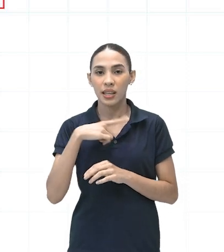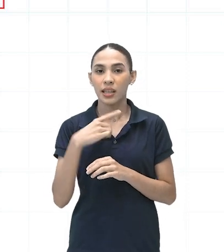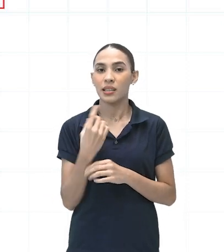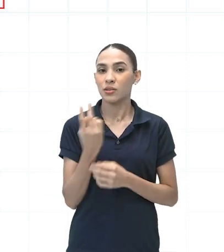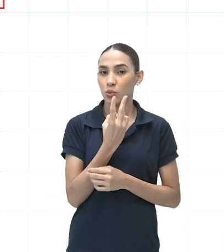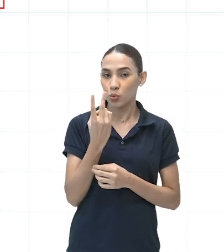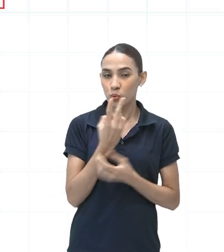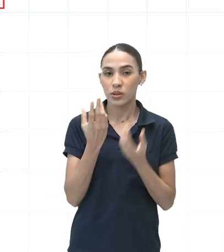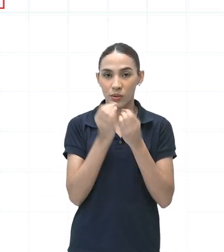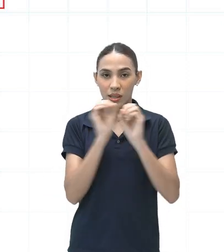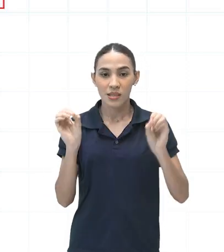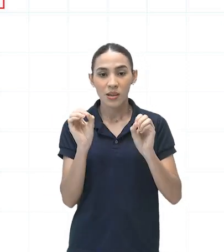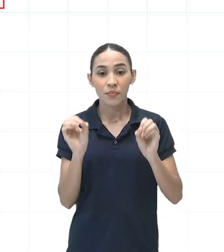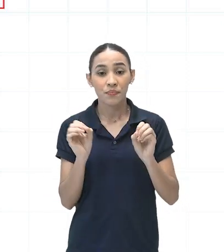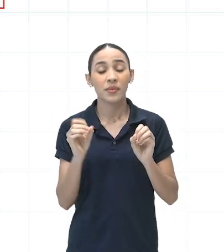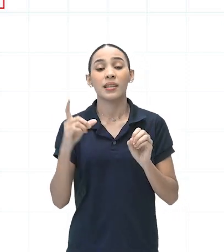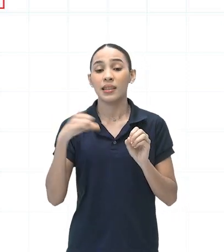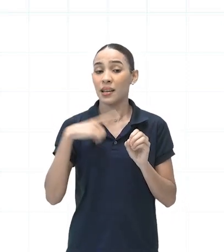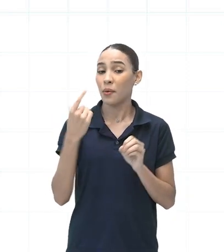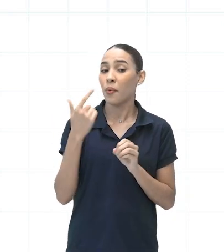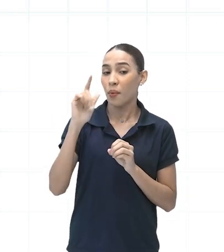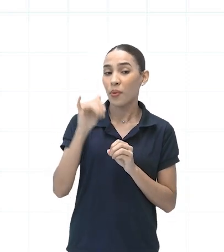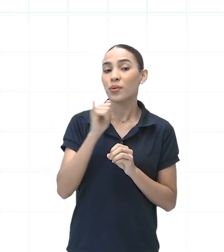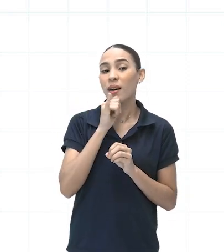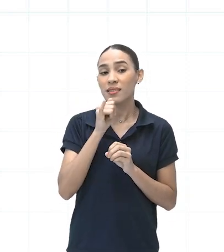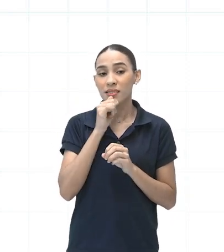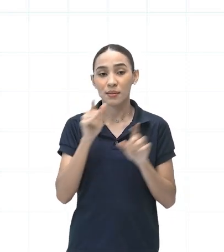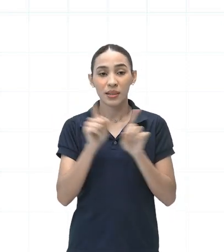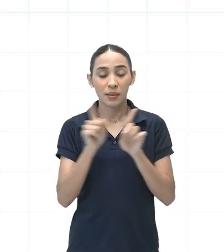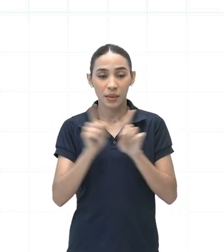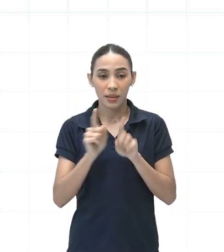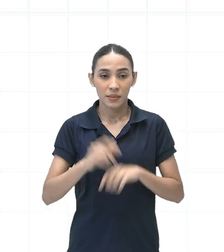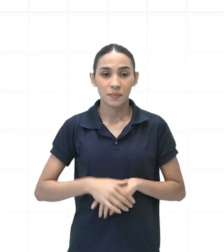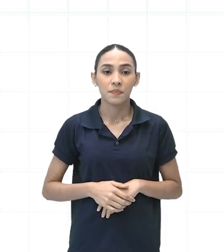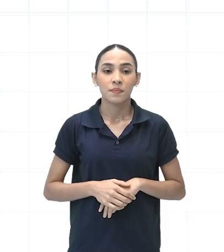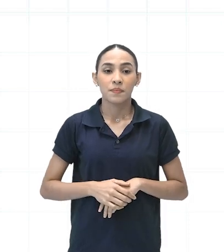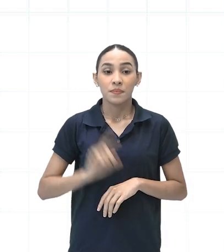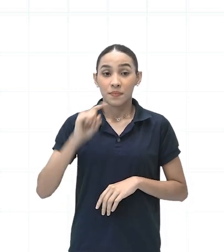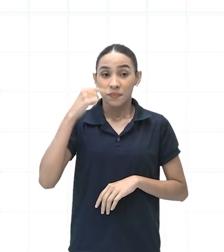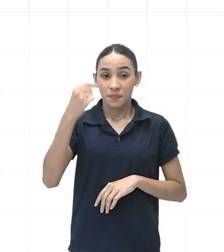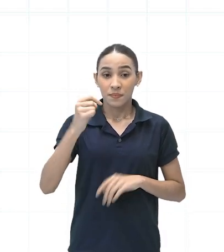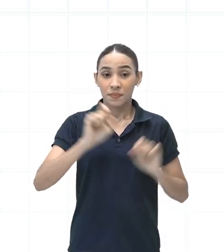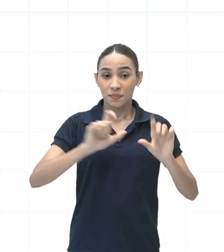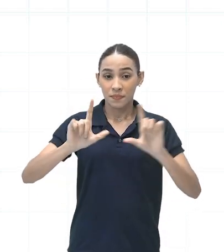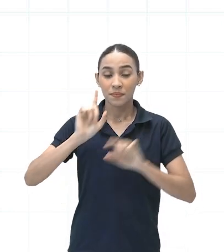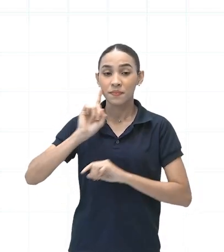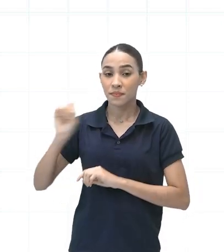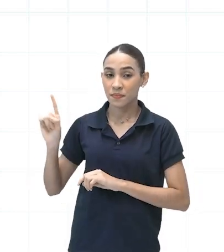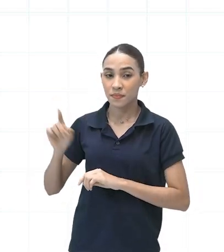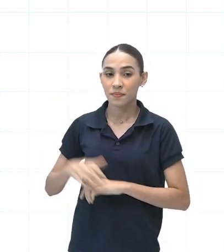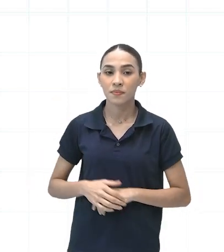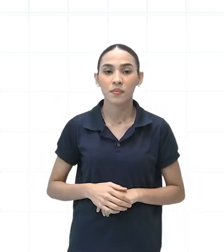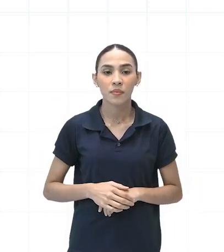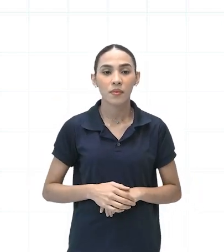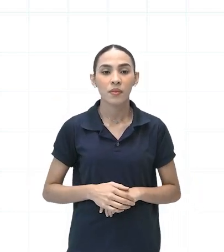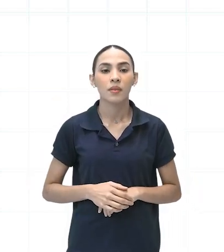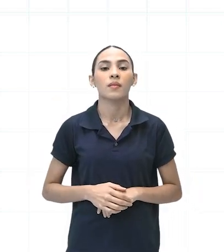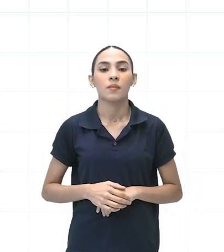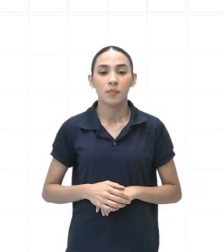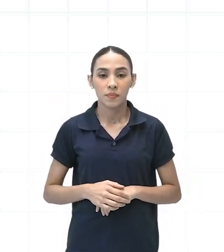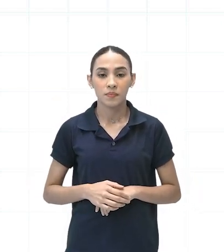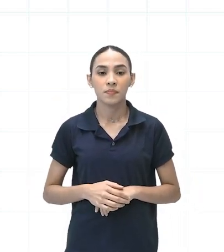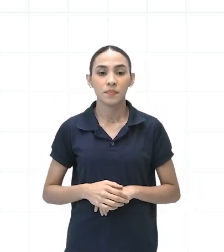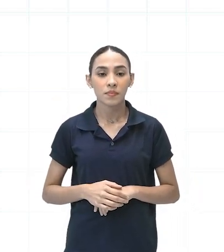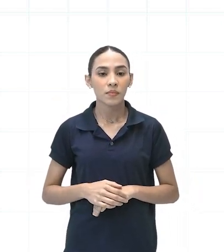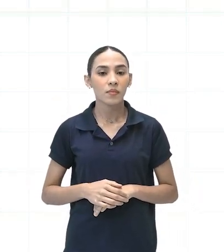duas orações. E a gente tem um outro exemplo, vamos lá, na nossa TV interativa. Como ele estava